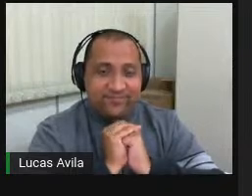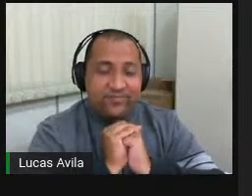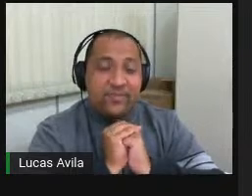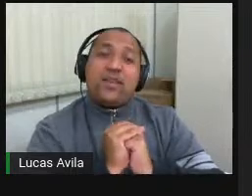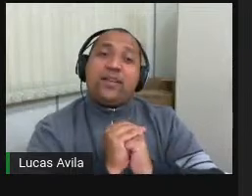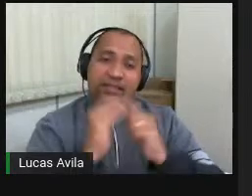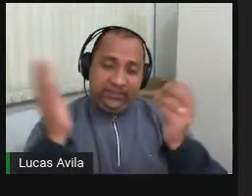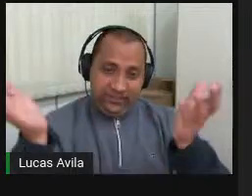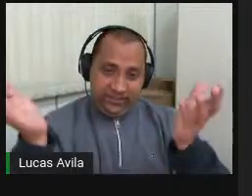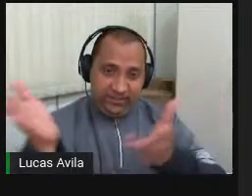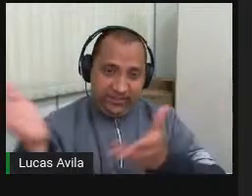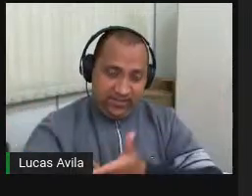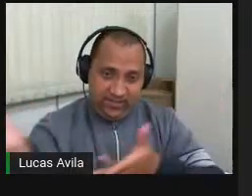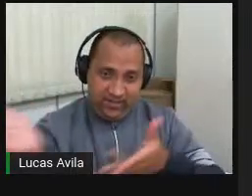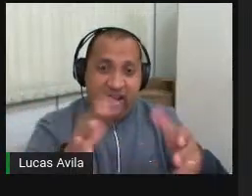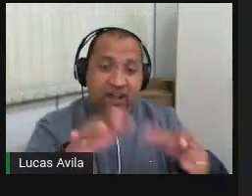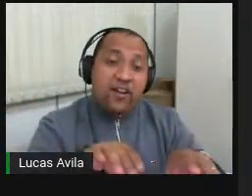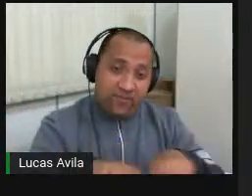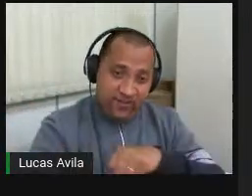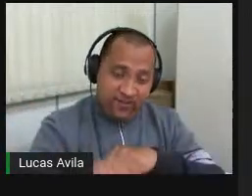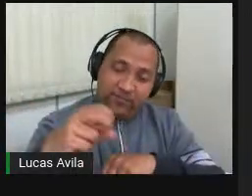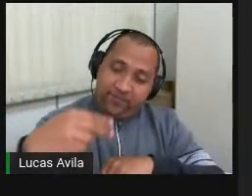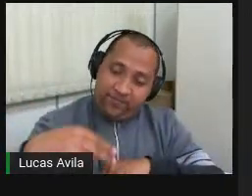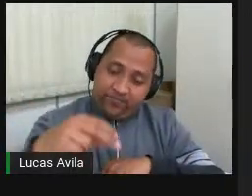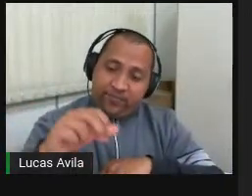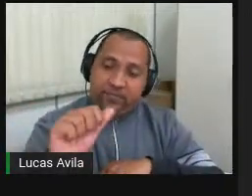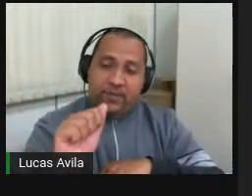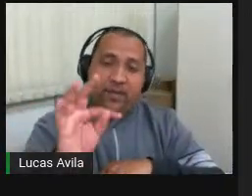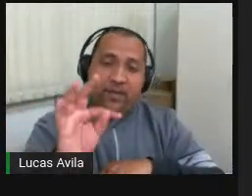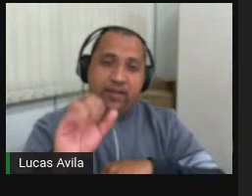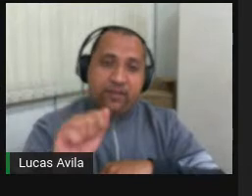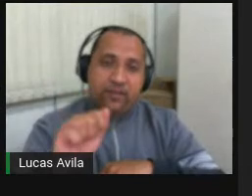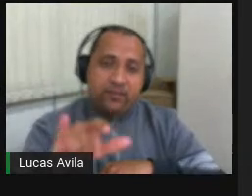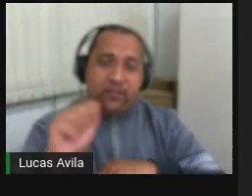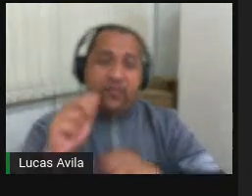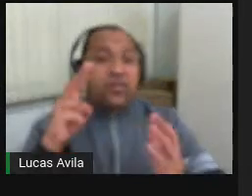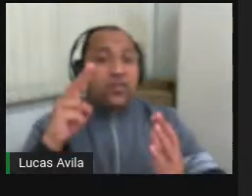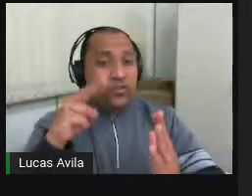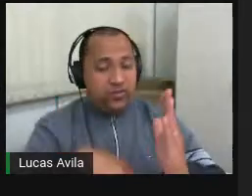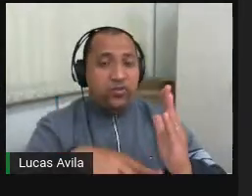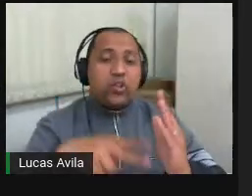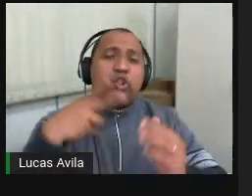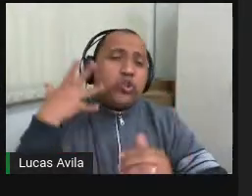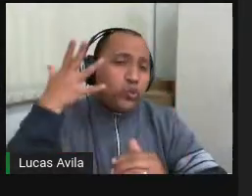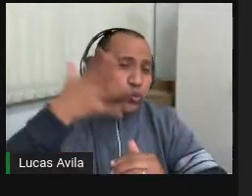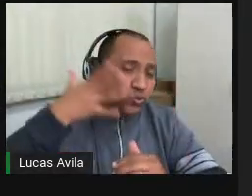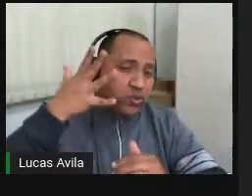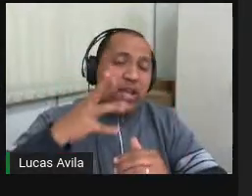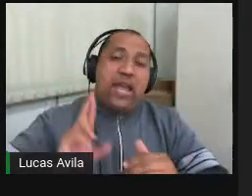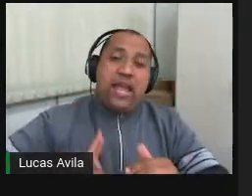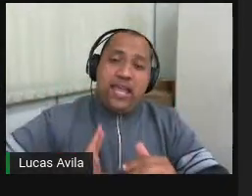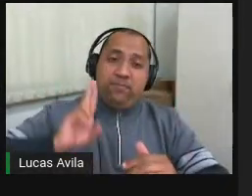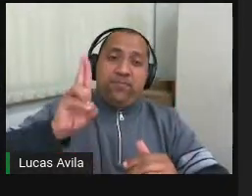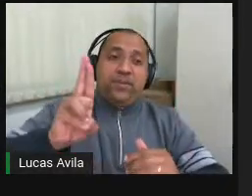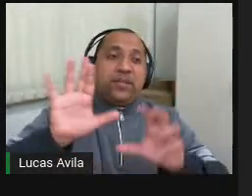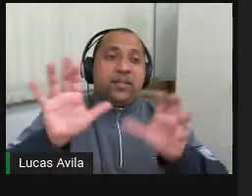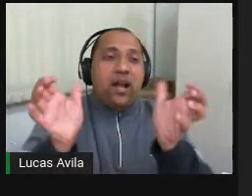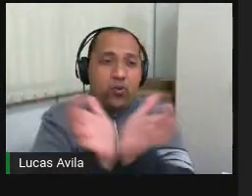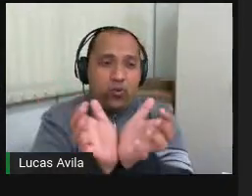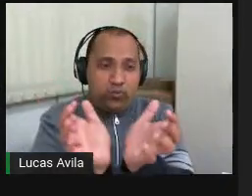Convidamos a graduada Natália Machado Oliveira para a leitura do discurso em representação à turma.